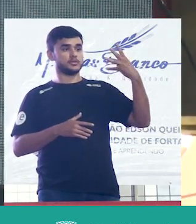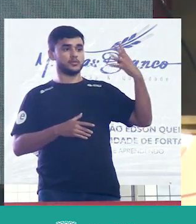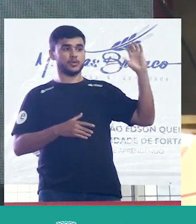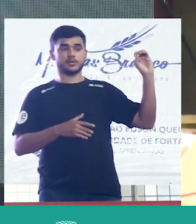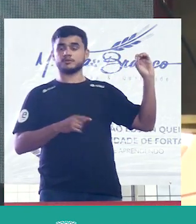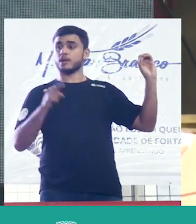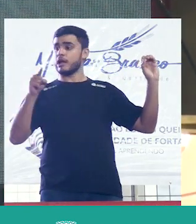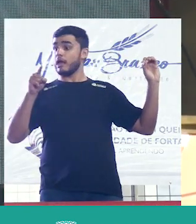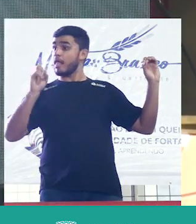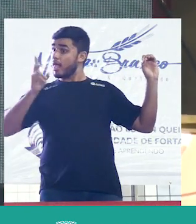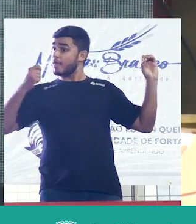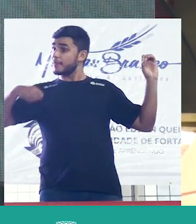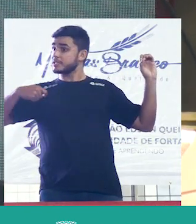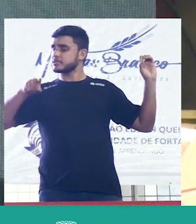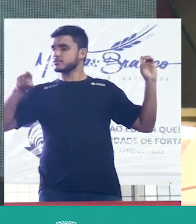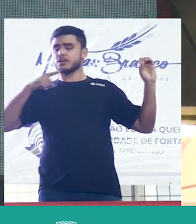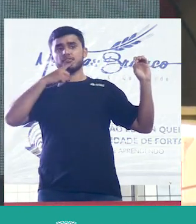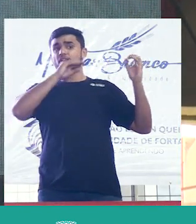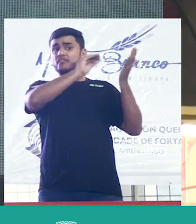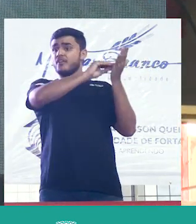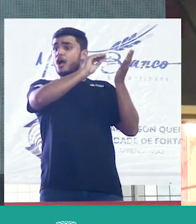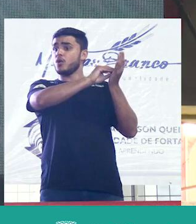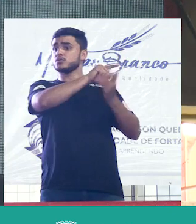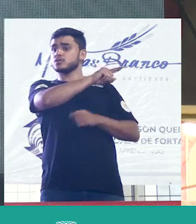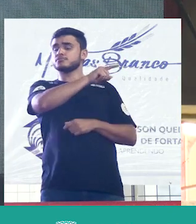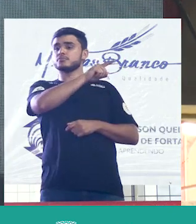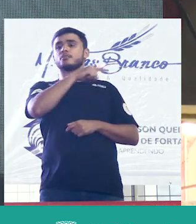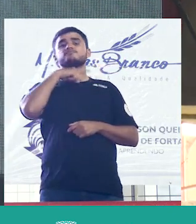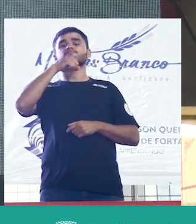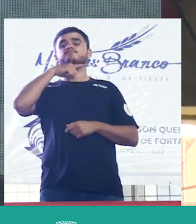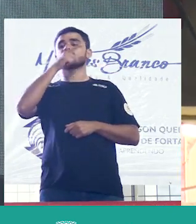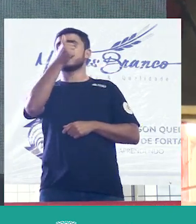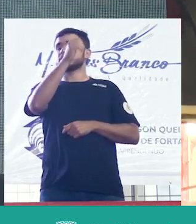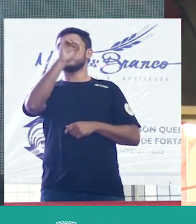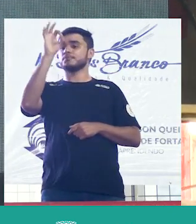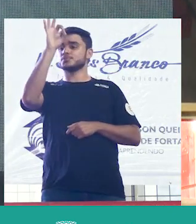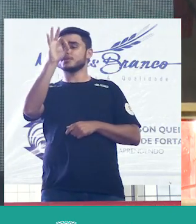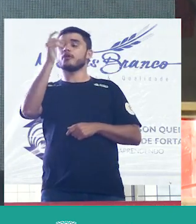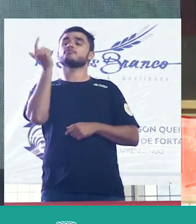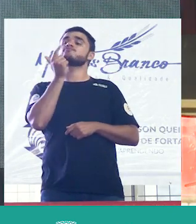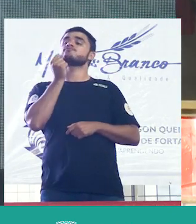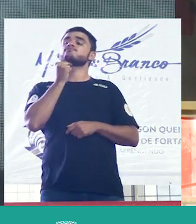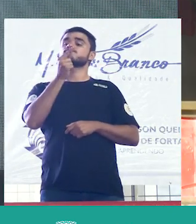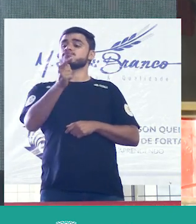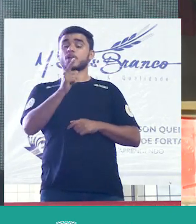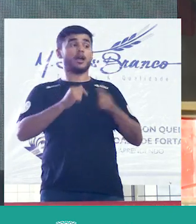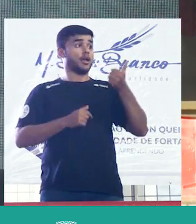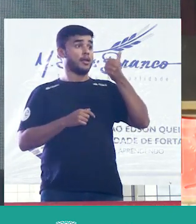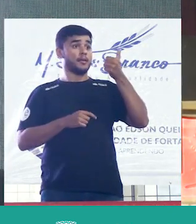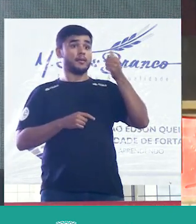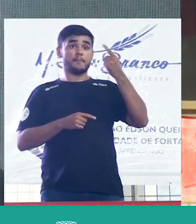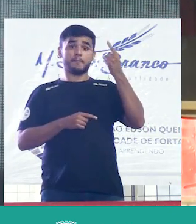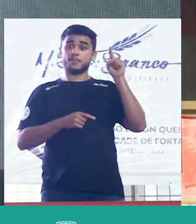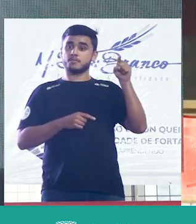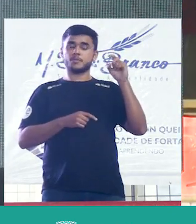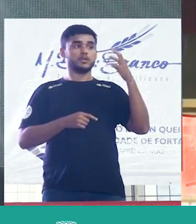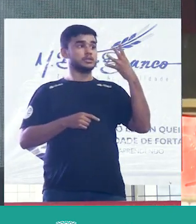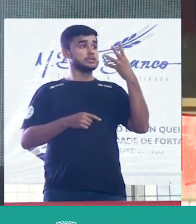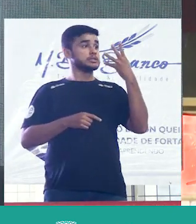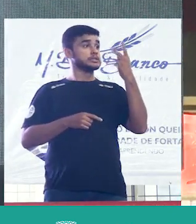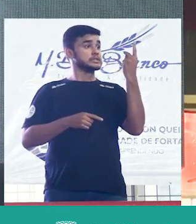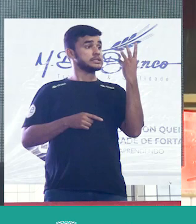1.140. Você percebeu que eu esperava 2.280 e só obtive 1.140? Eu obtive menos do que eu